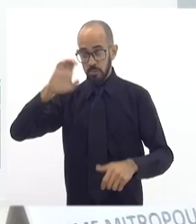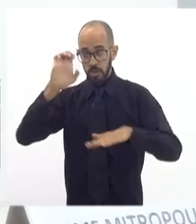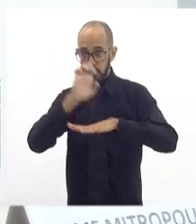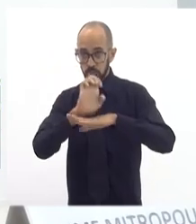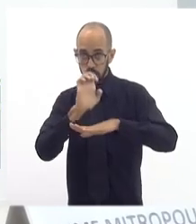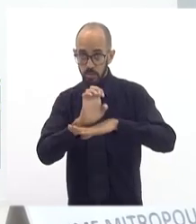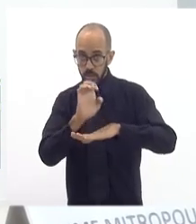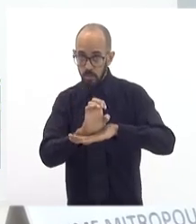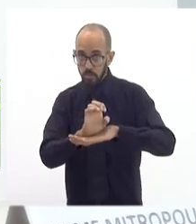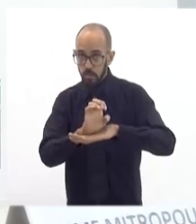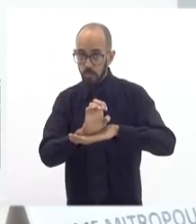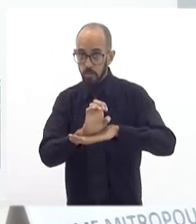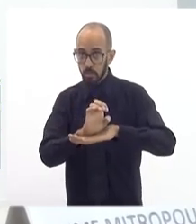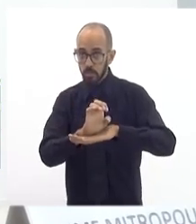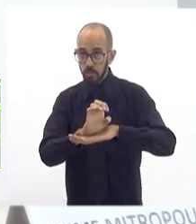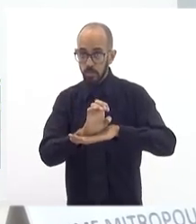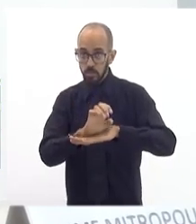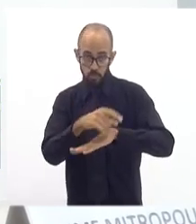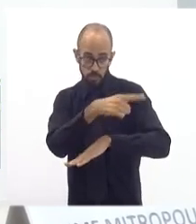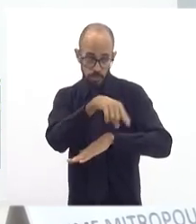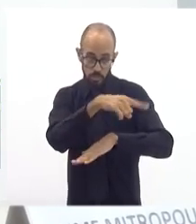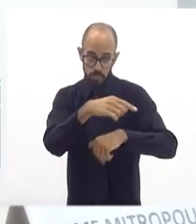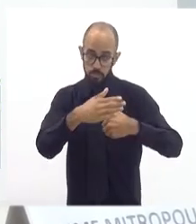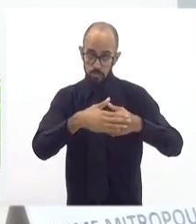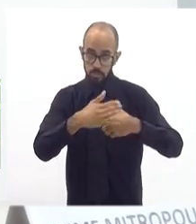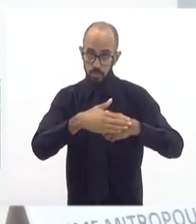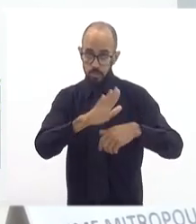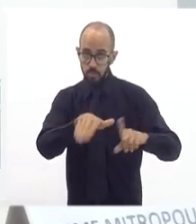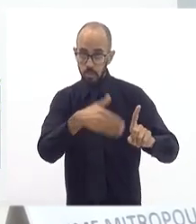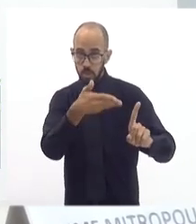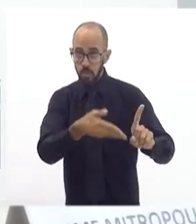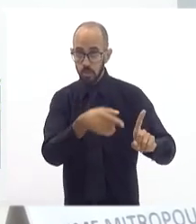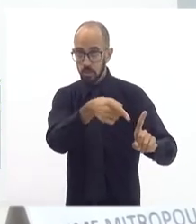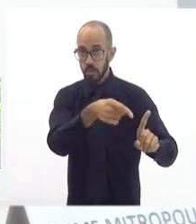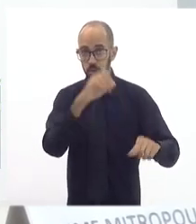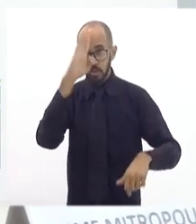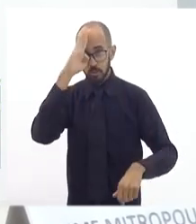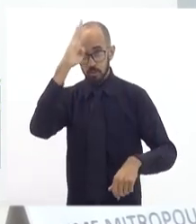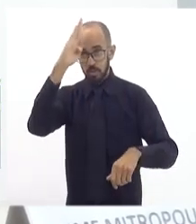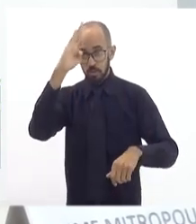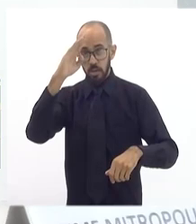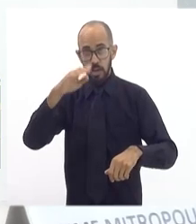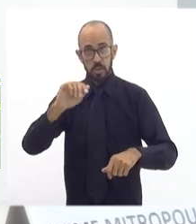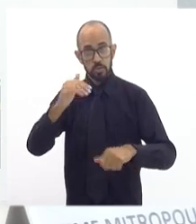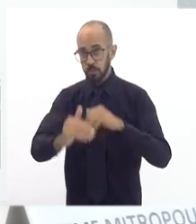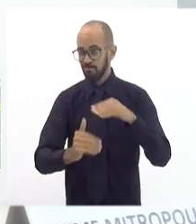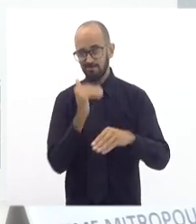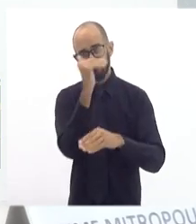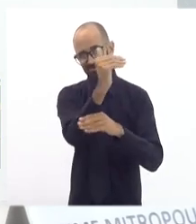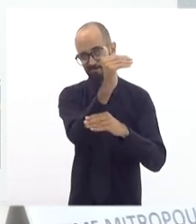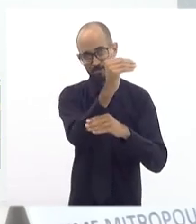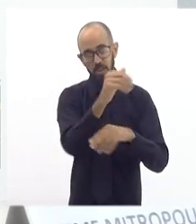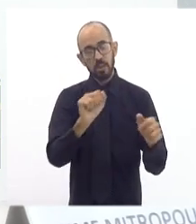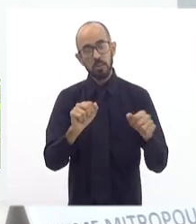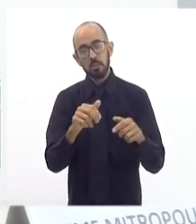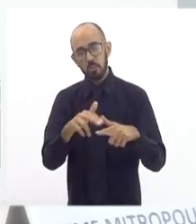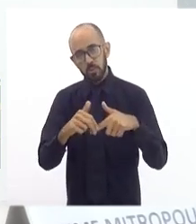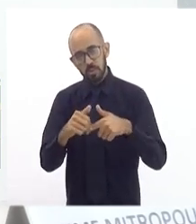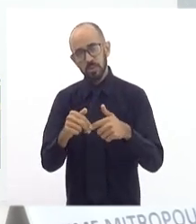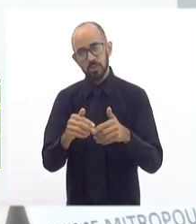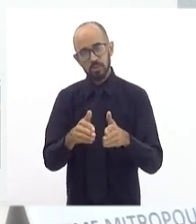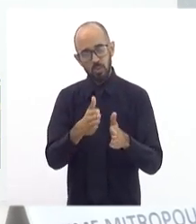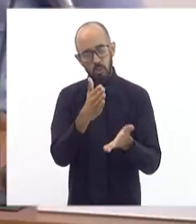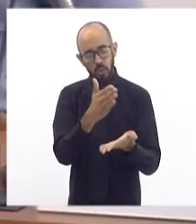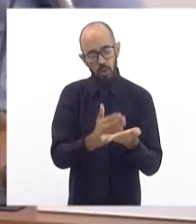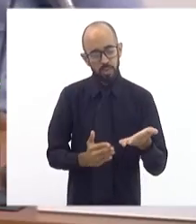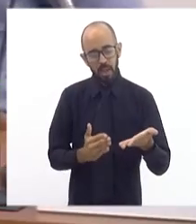Estado então vocês mesmos reconheceram aqui é Nossa prioridade máxima então trataram de fatiar no sentido de